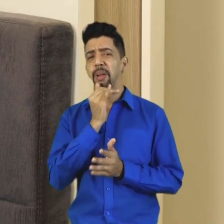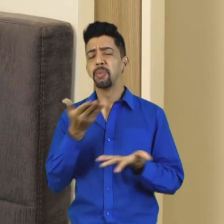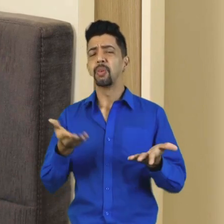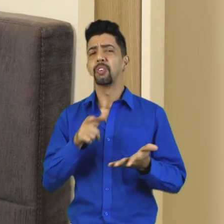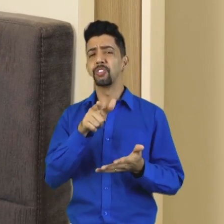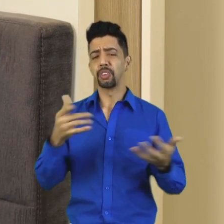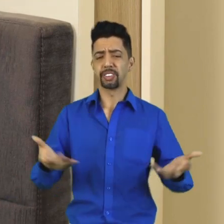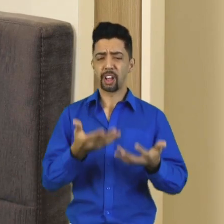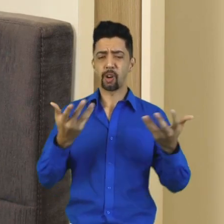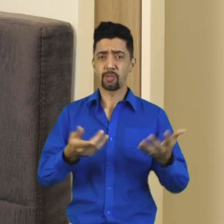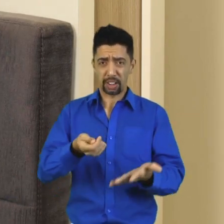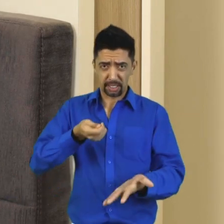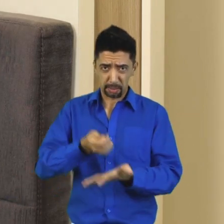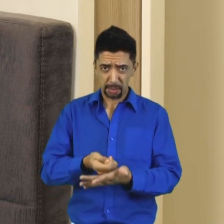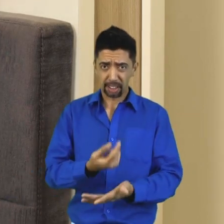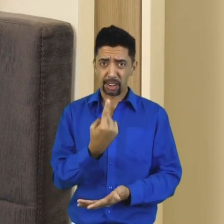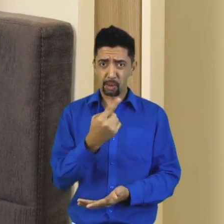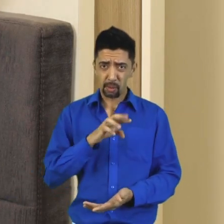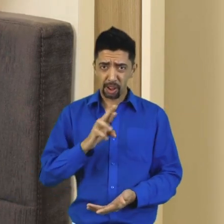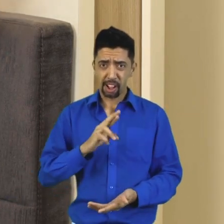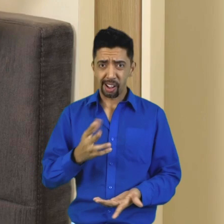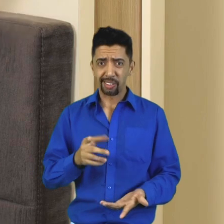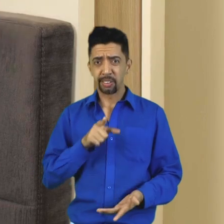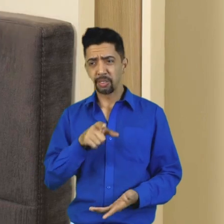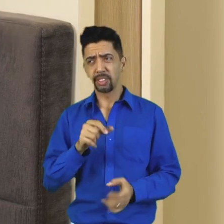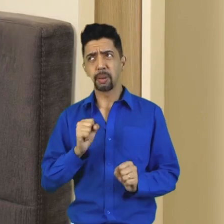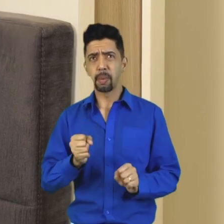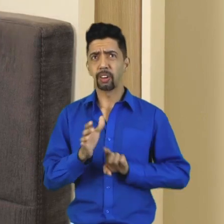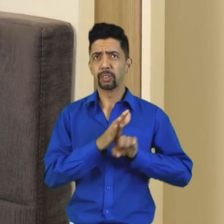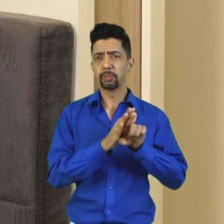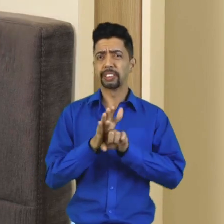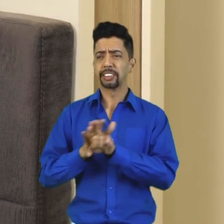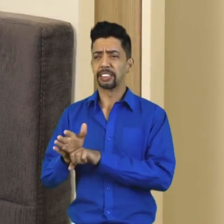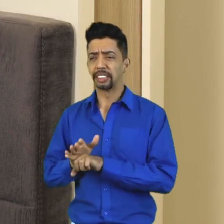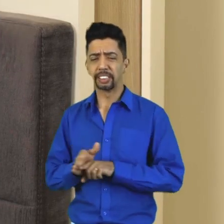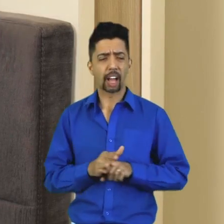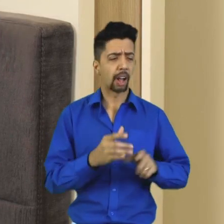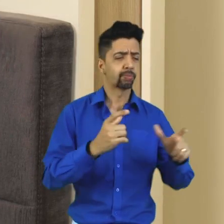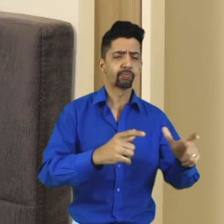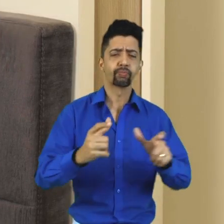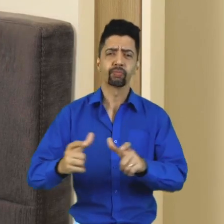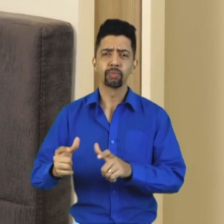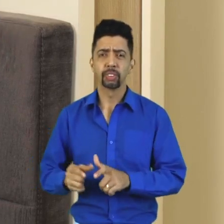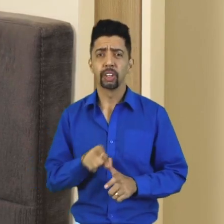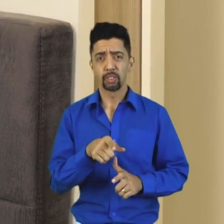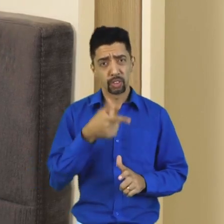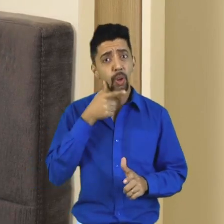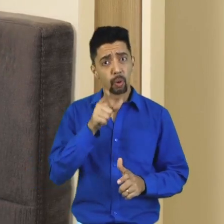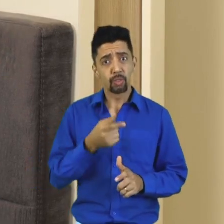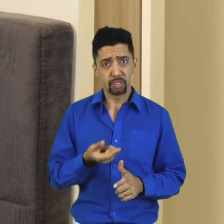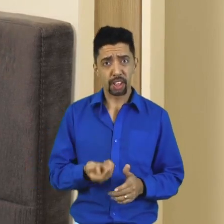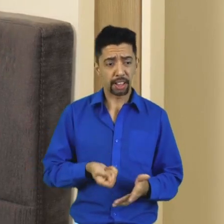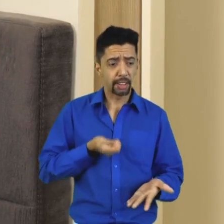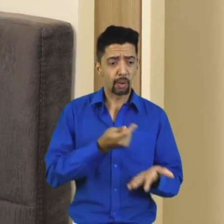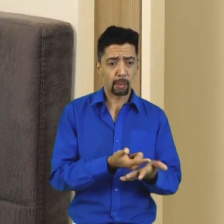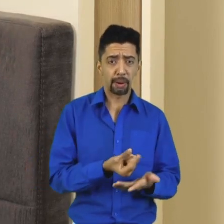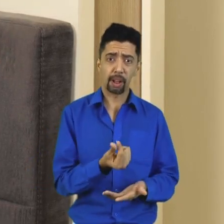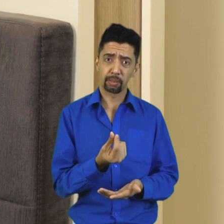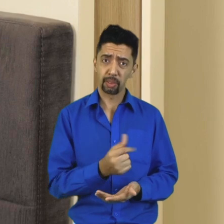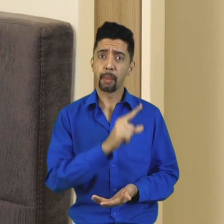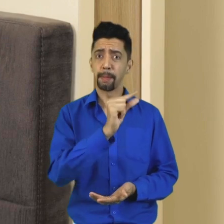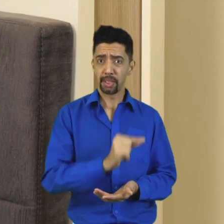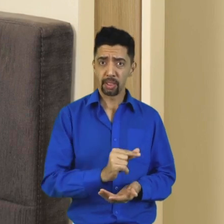paga um, você não pode buscar em lugares que possa ser muito menor do que esse um? Eu garanto